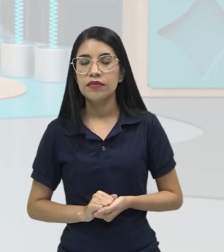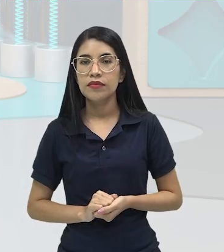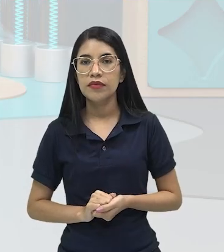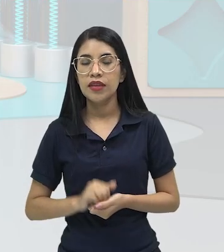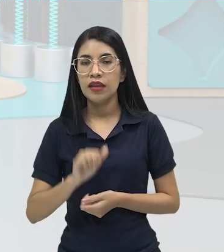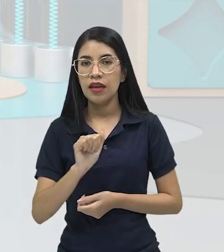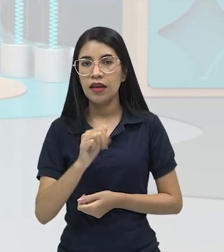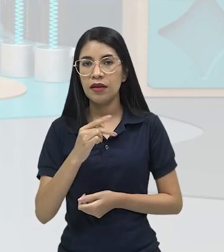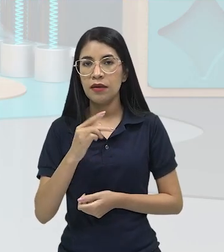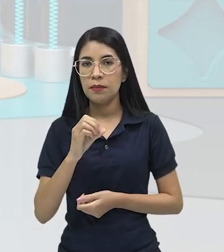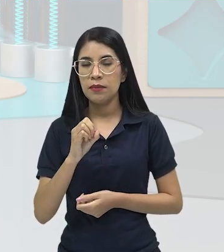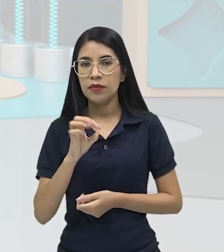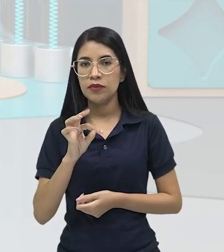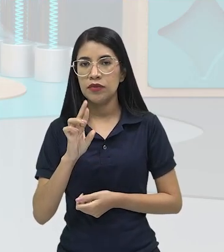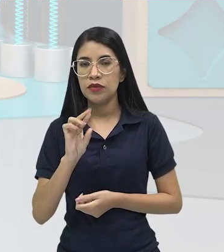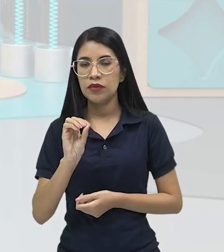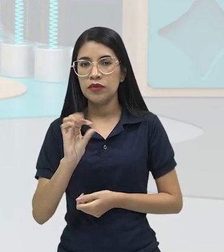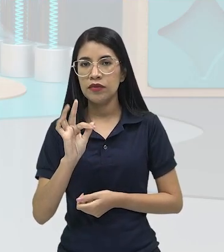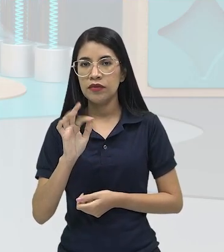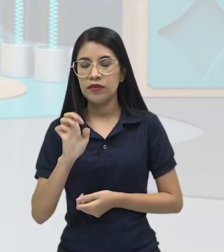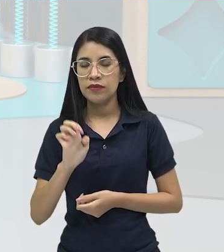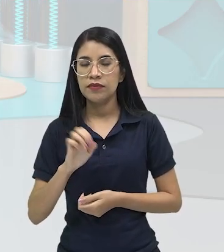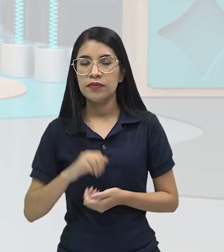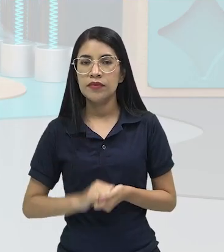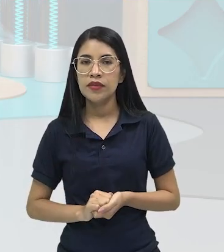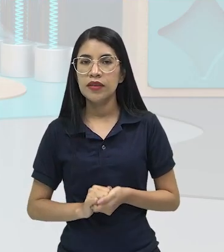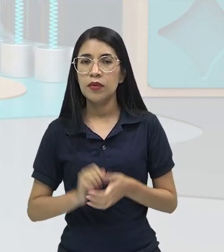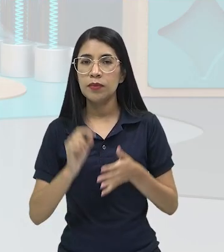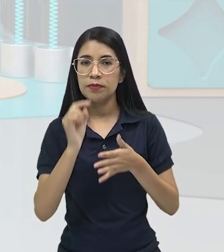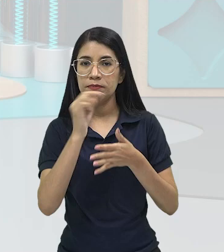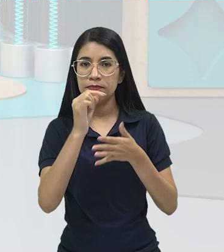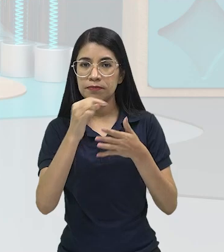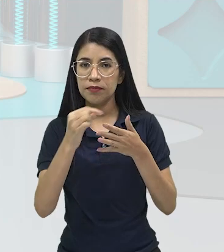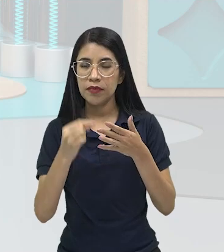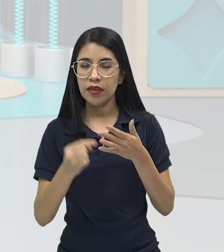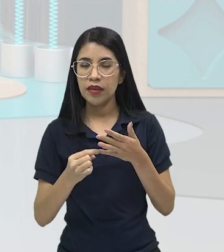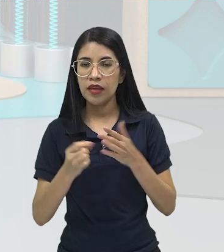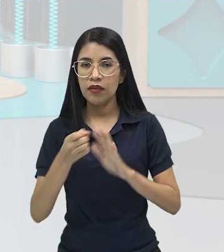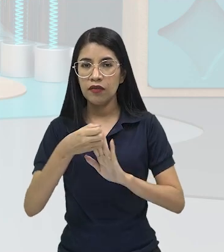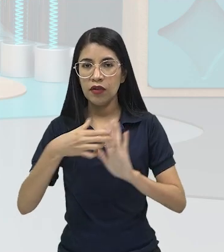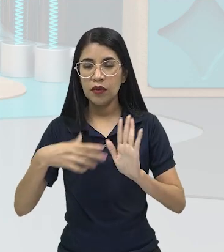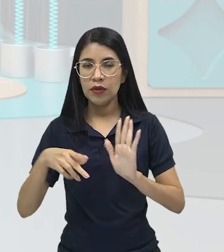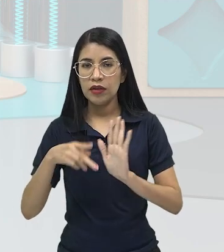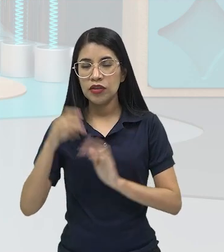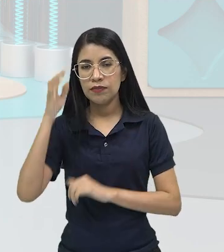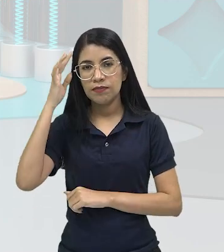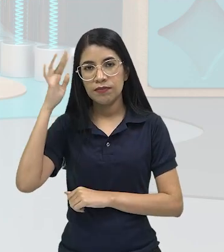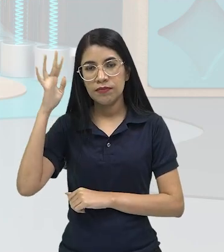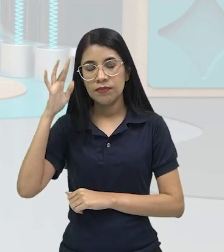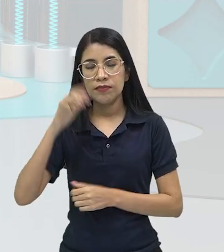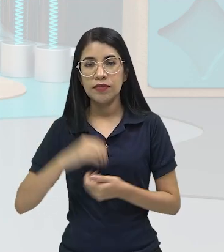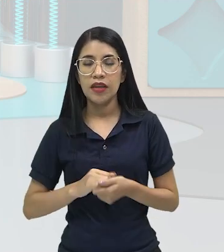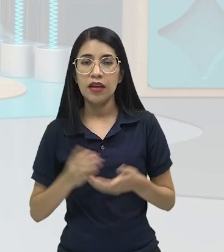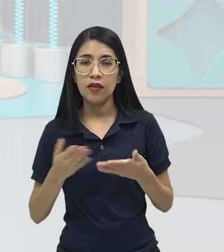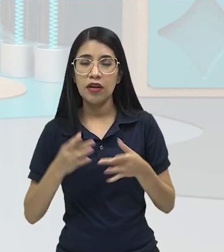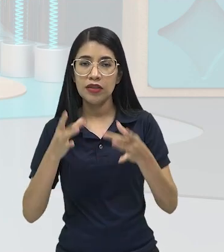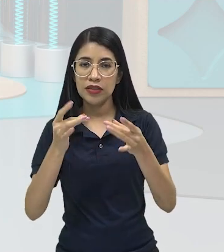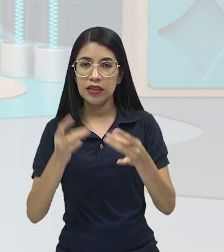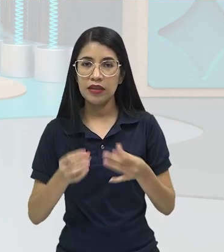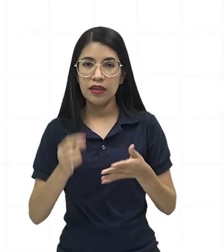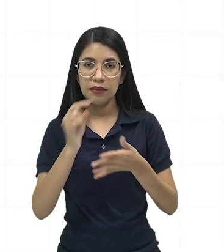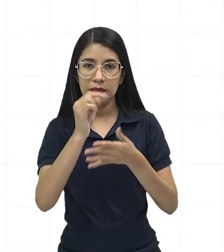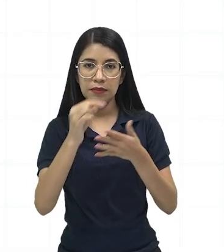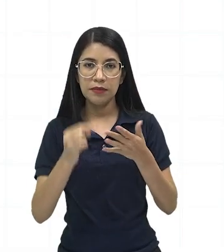também o apóstrofe. Então, essas são as figuras de pensamento. E agora a gente vai conhecer cada uma